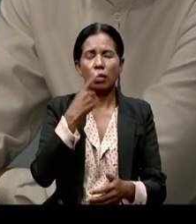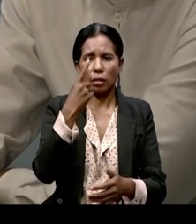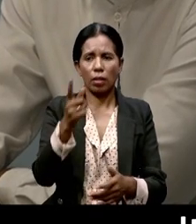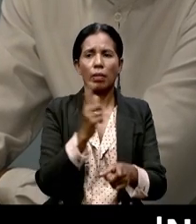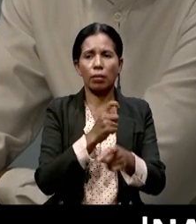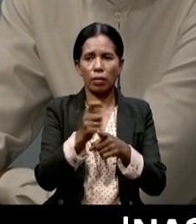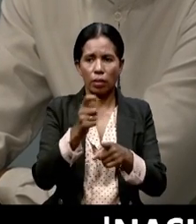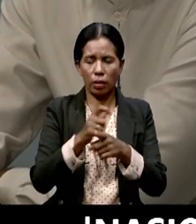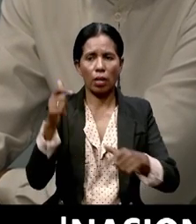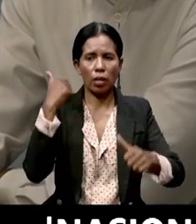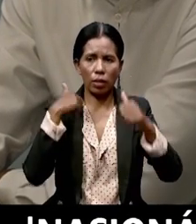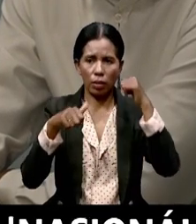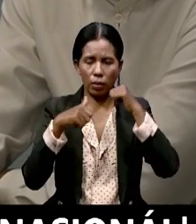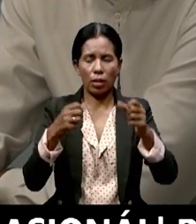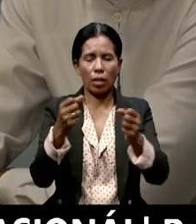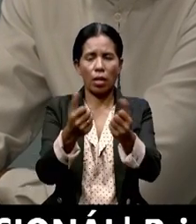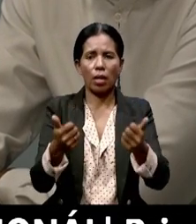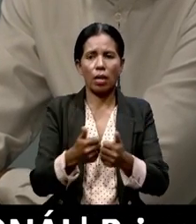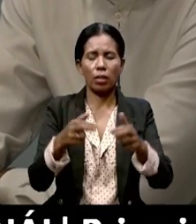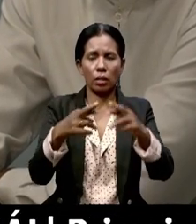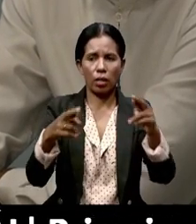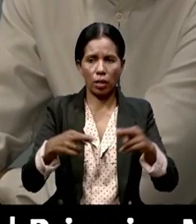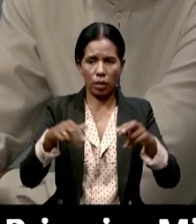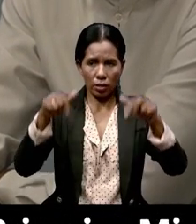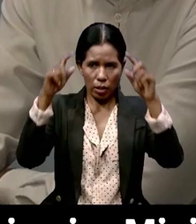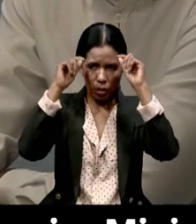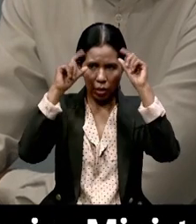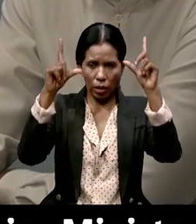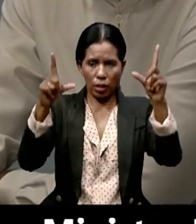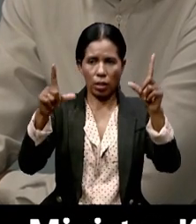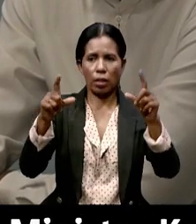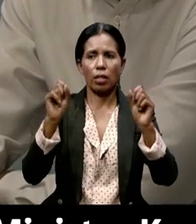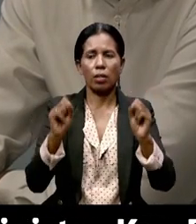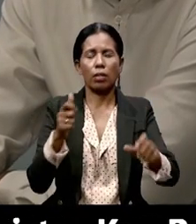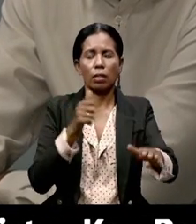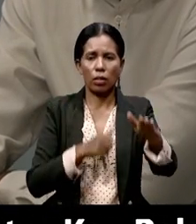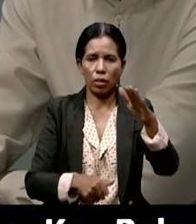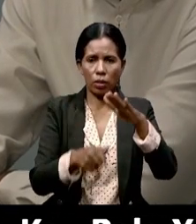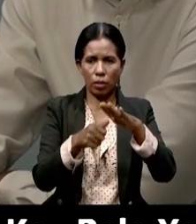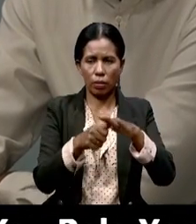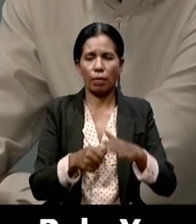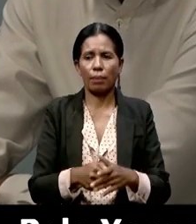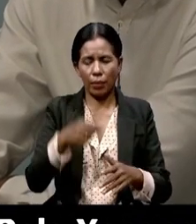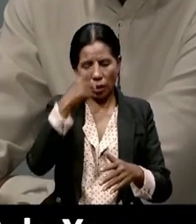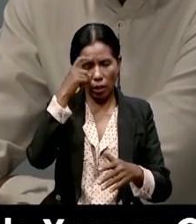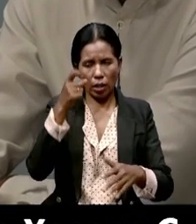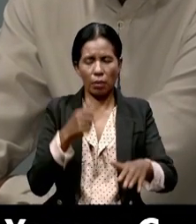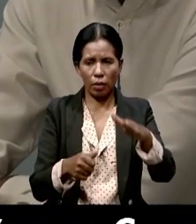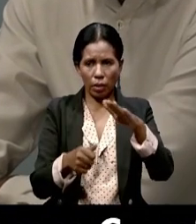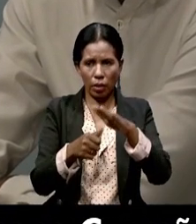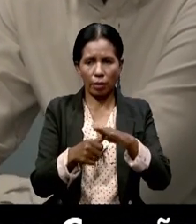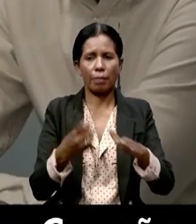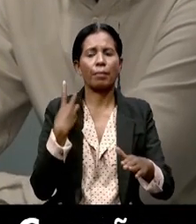prática, atividade, arte ritual e a Timor-Leste considera ilegal. Também ilegal, né, Duni, mas